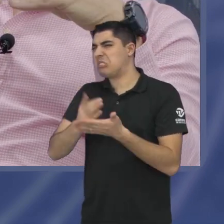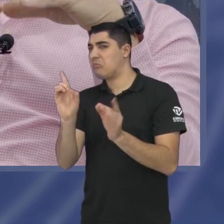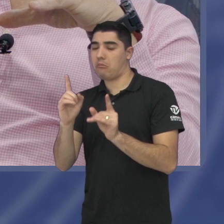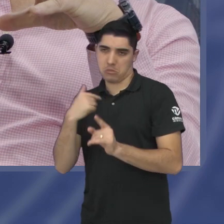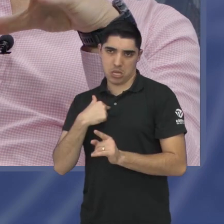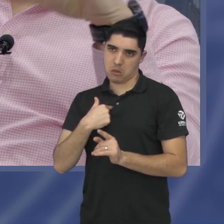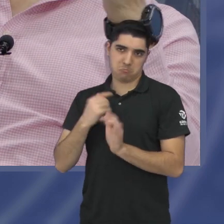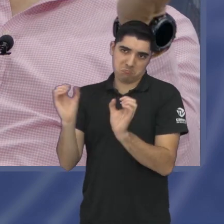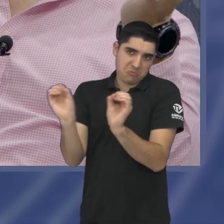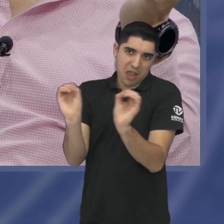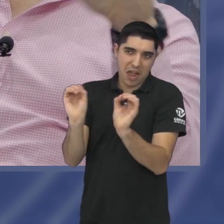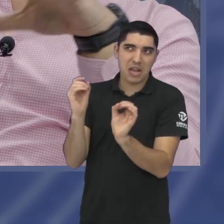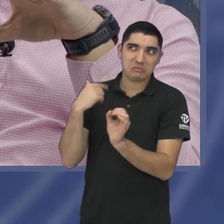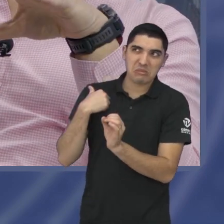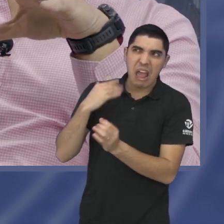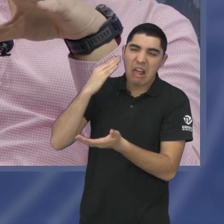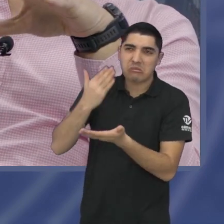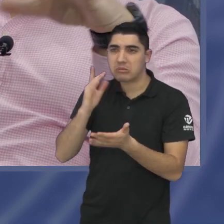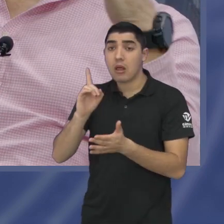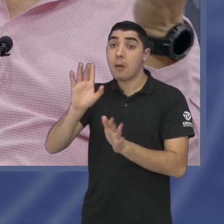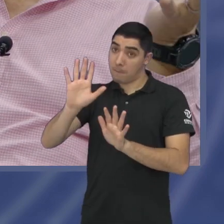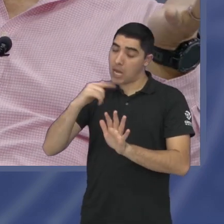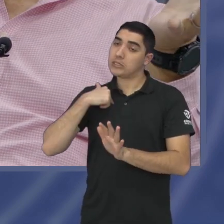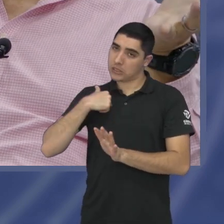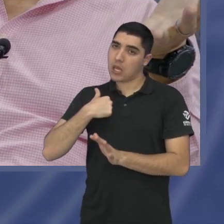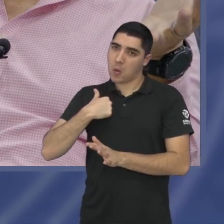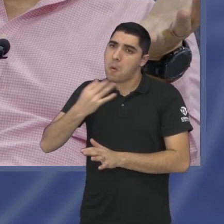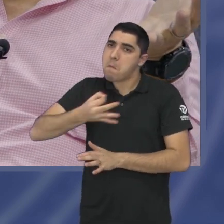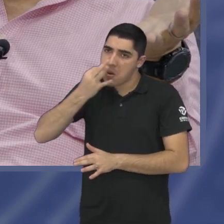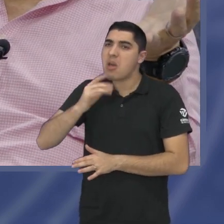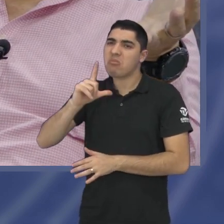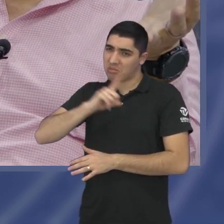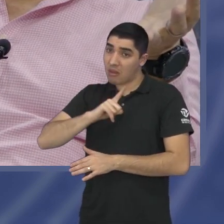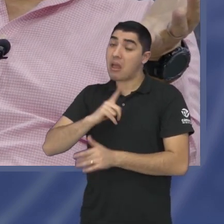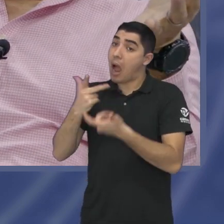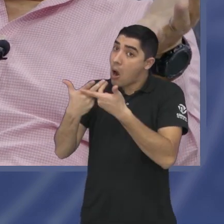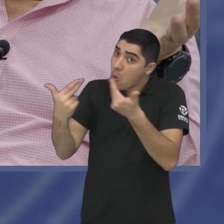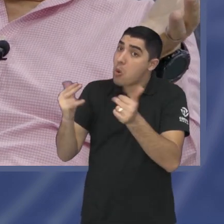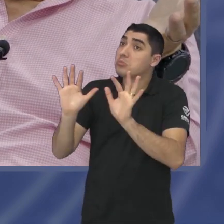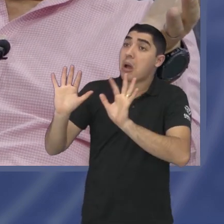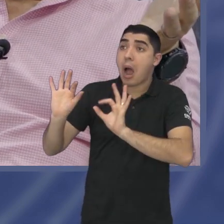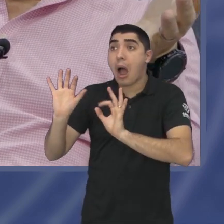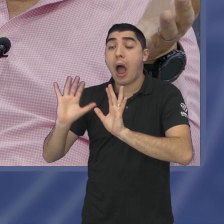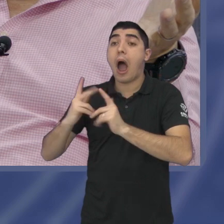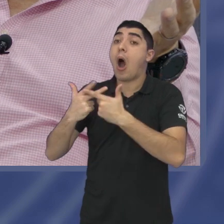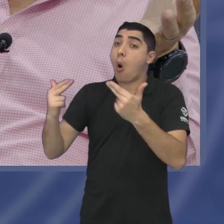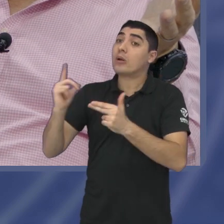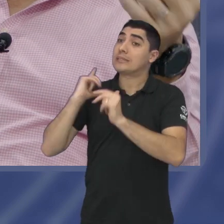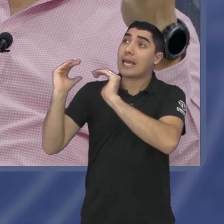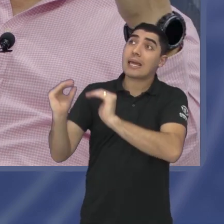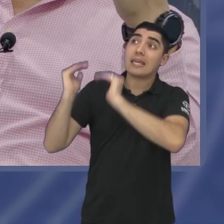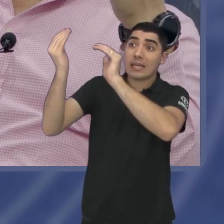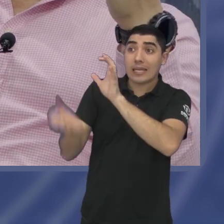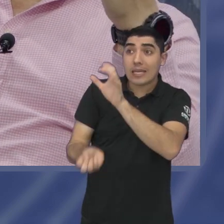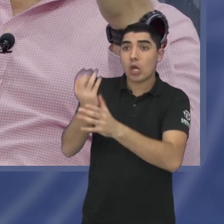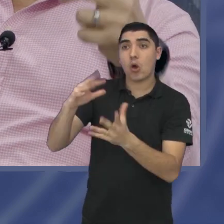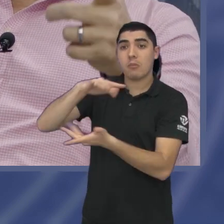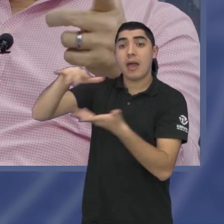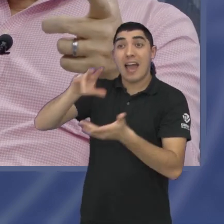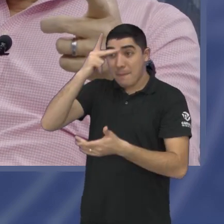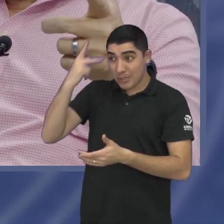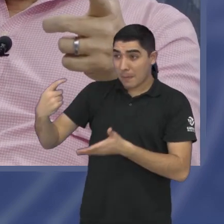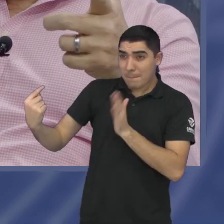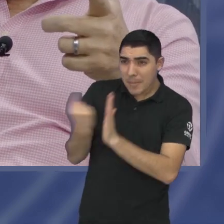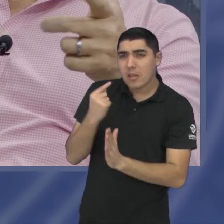fico pensando que existe alguma coisa, né, alguma força que criou esse universo maravilhoso que a gente vive. E aí, quando me aperta, falou, mas